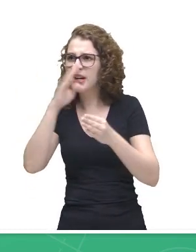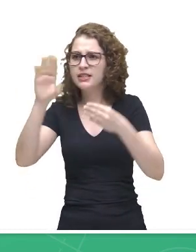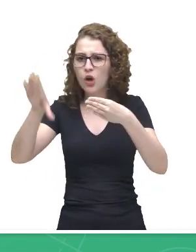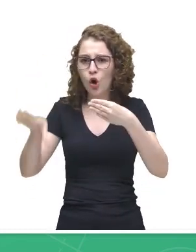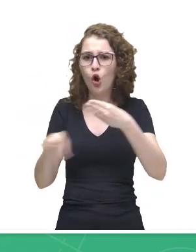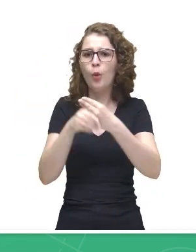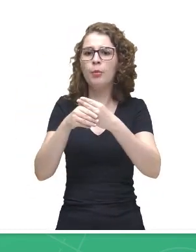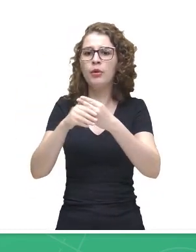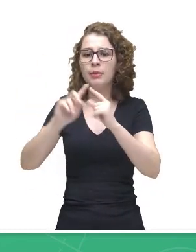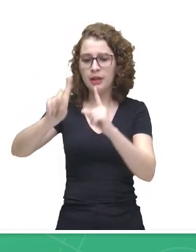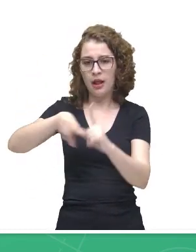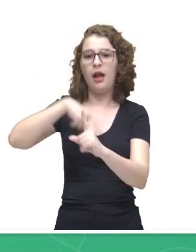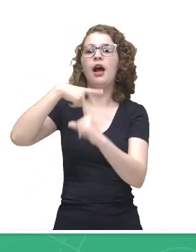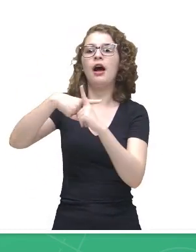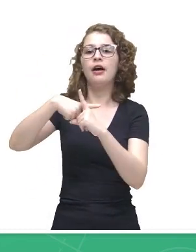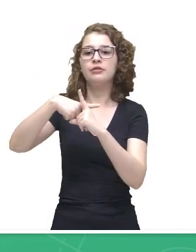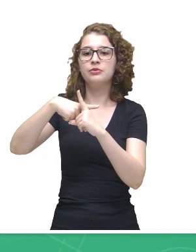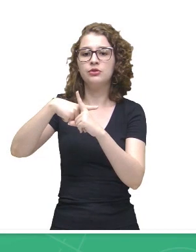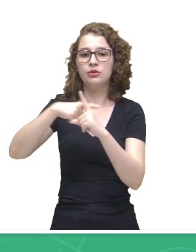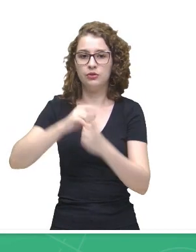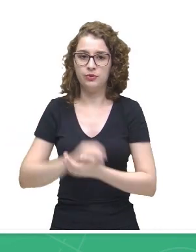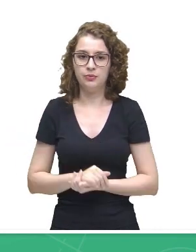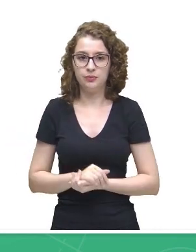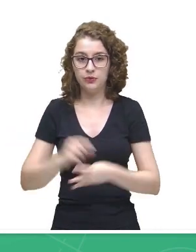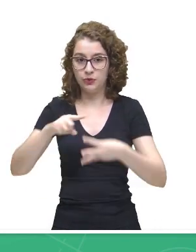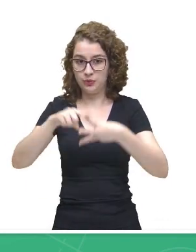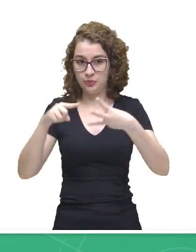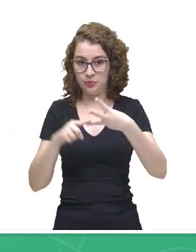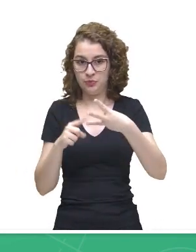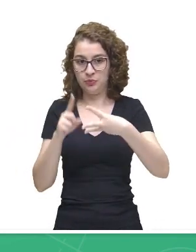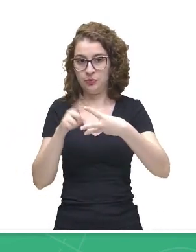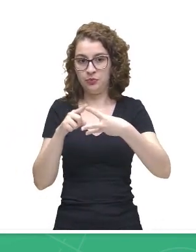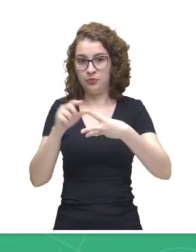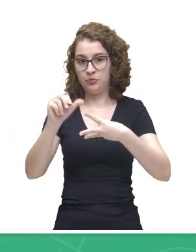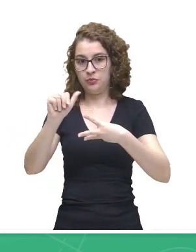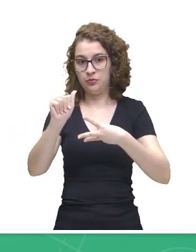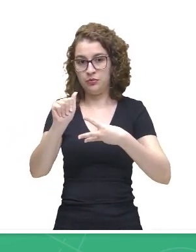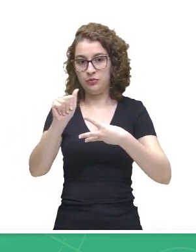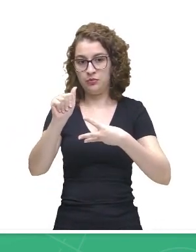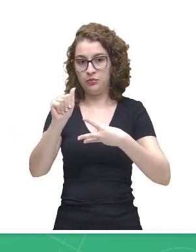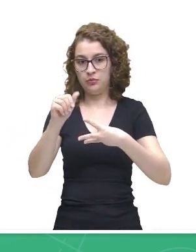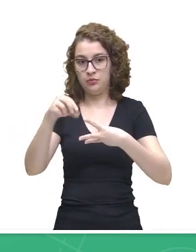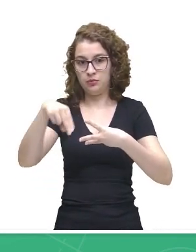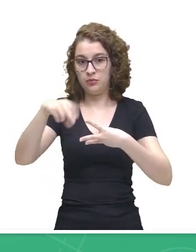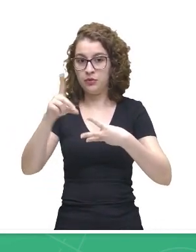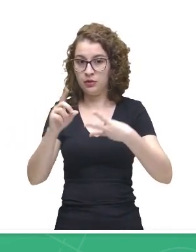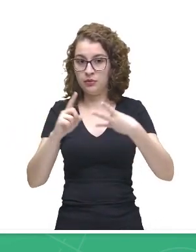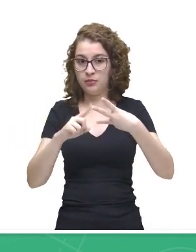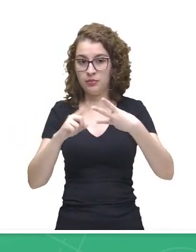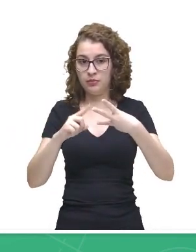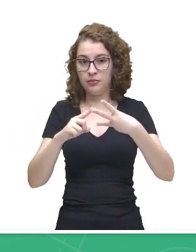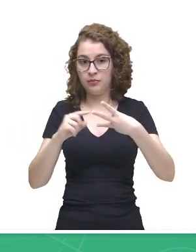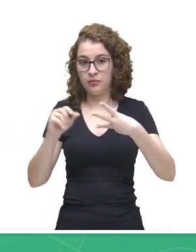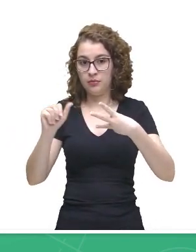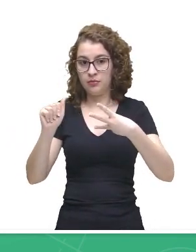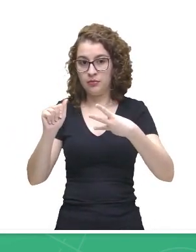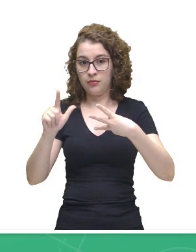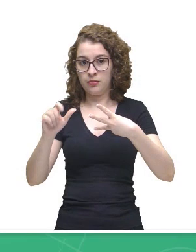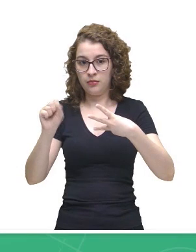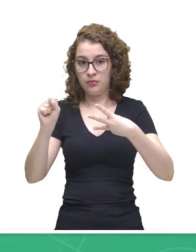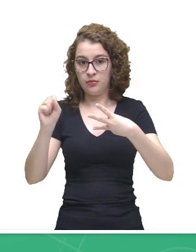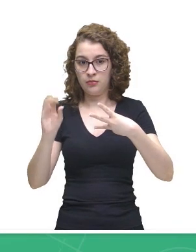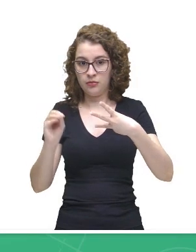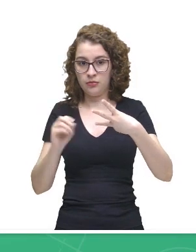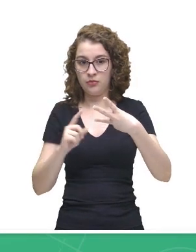adição, adicionam, que são as seguintes. And, also, furthermore. And é uma